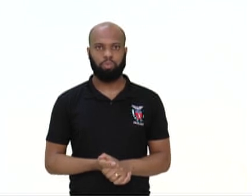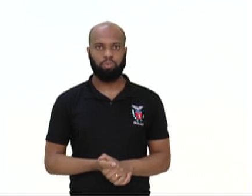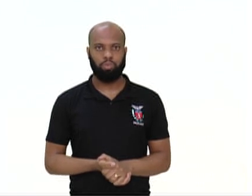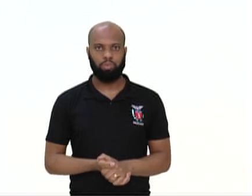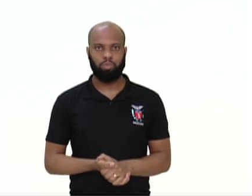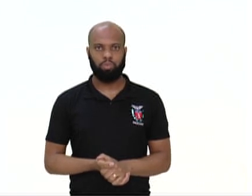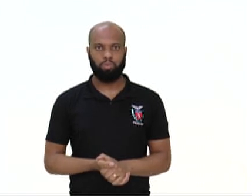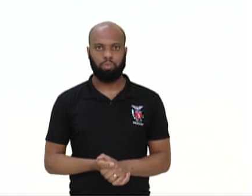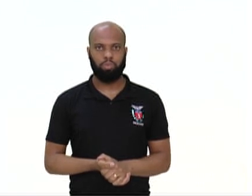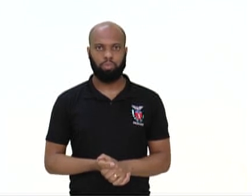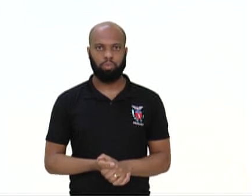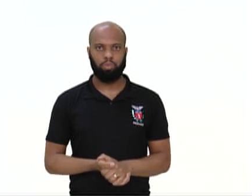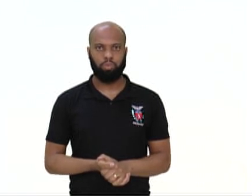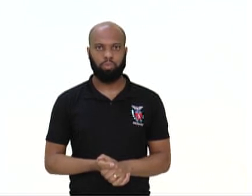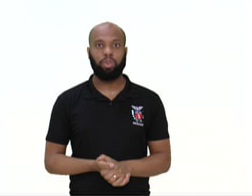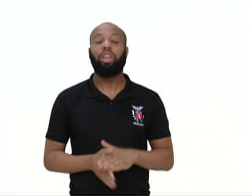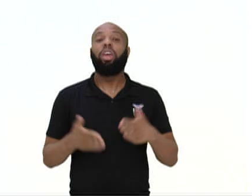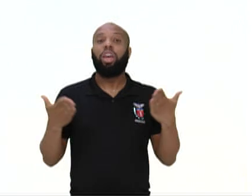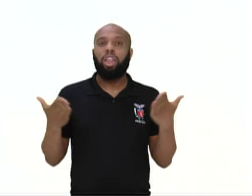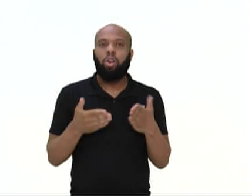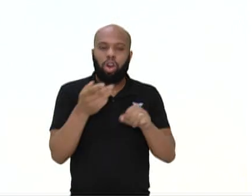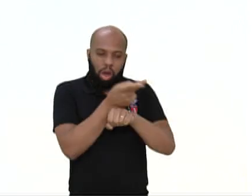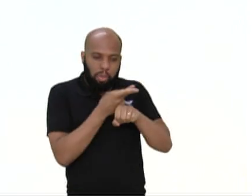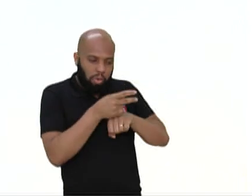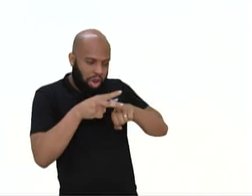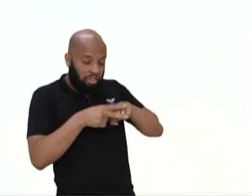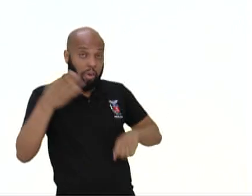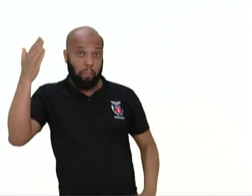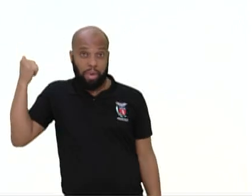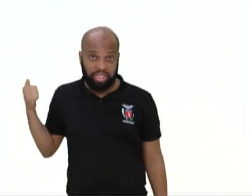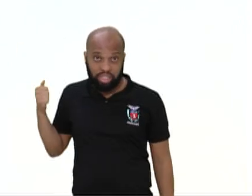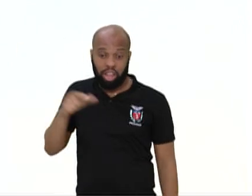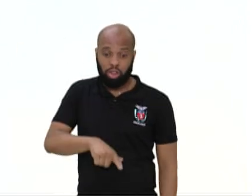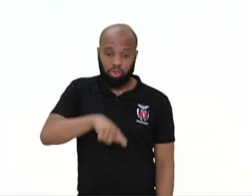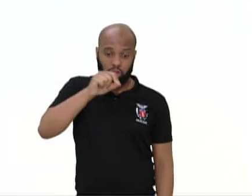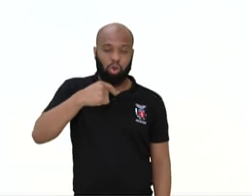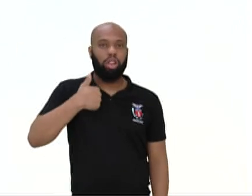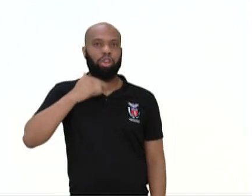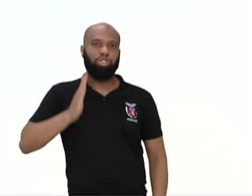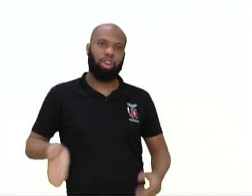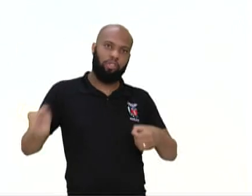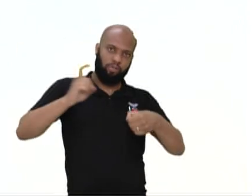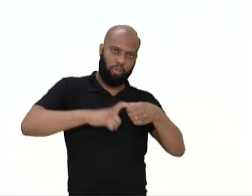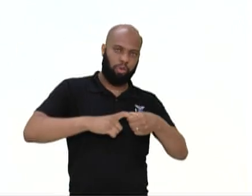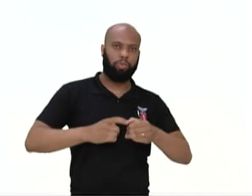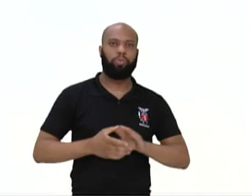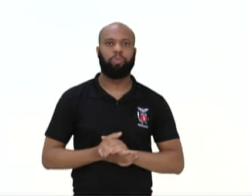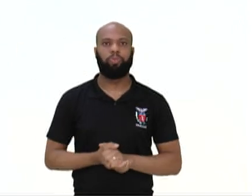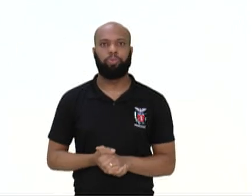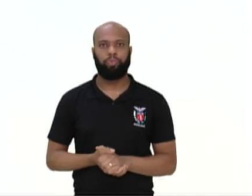la muerte de los otros. Então, procurem os verbos que estejam no passado aqui, tudo bem?